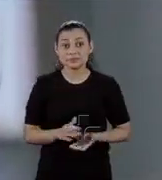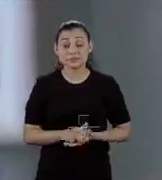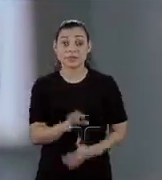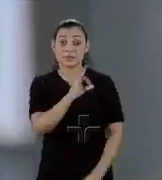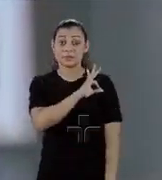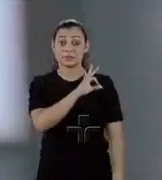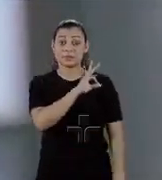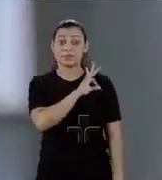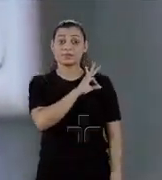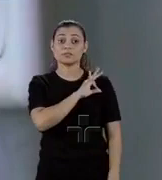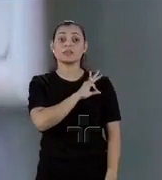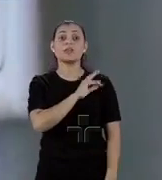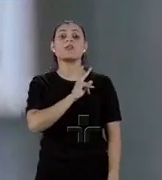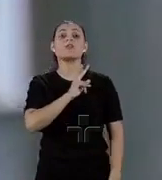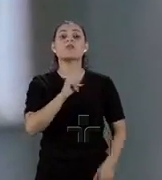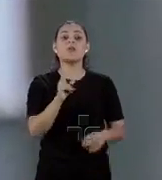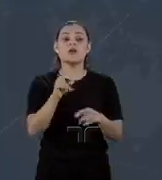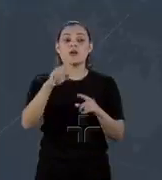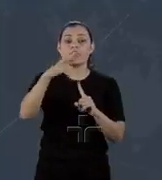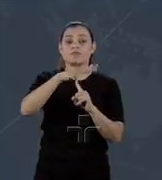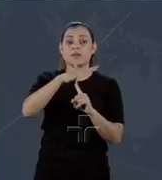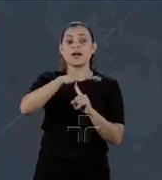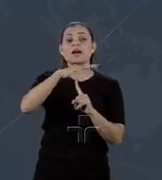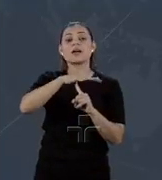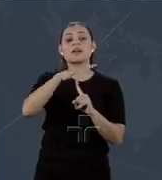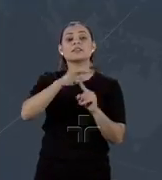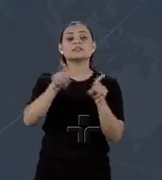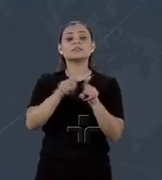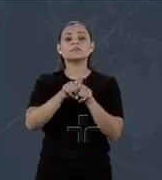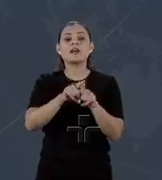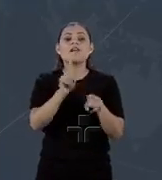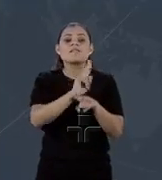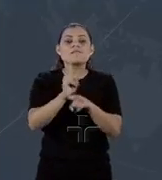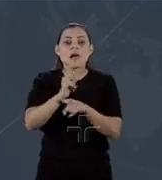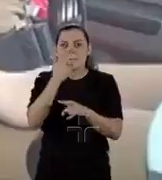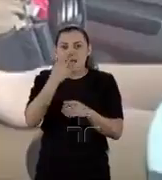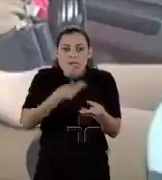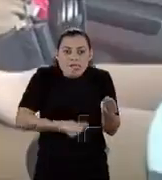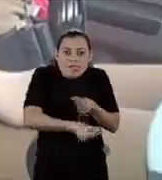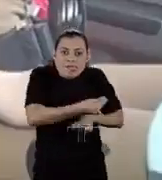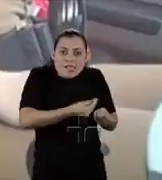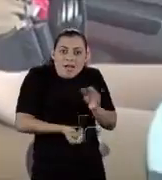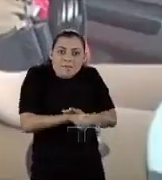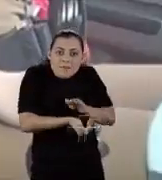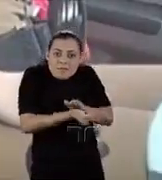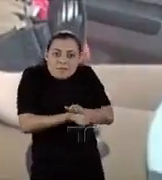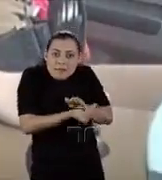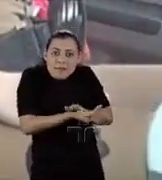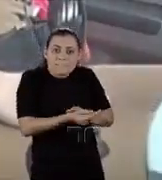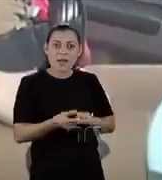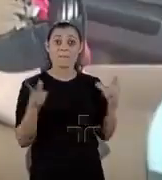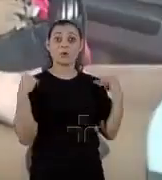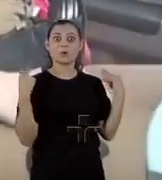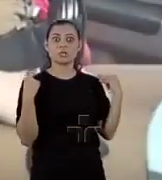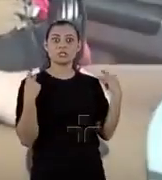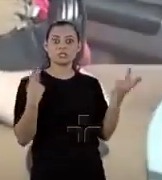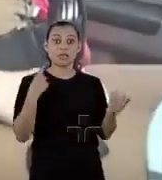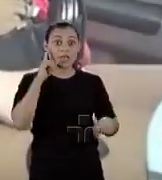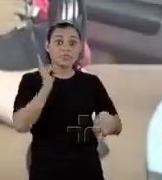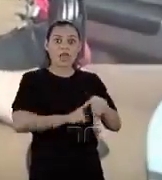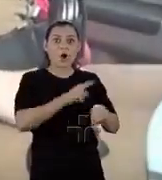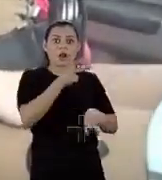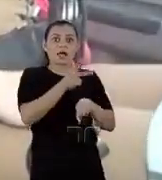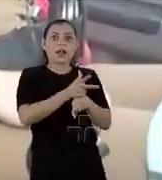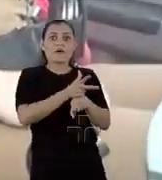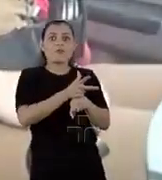Policiais rodoviários do Paraná foram flagrados cobrando propina de motoristas. Imagens gravadas durante as investigações registraram o momento em que os